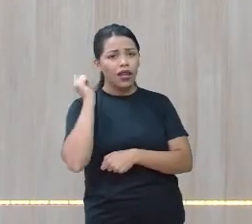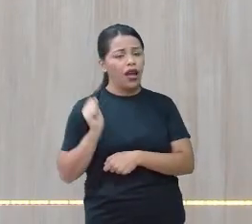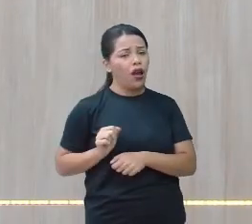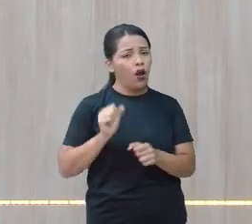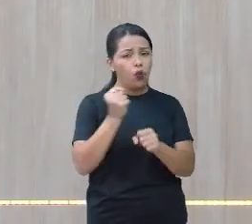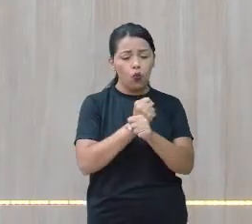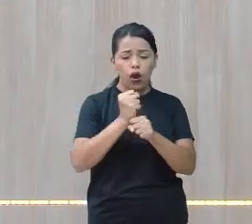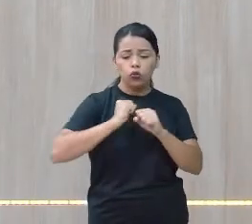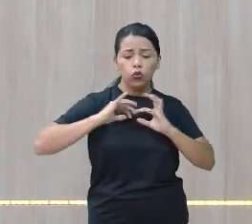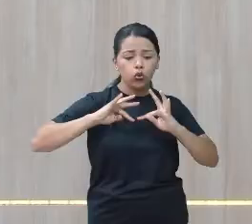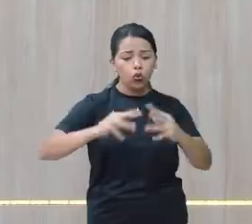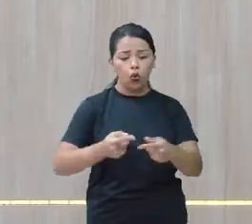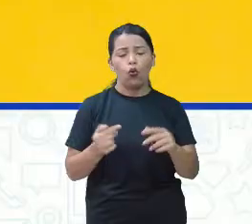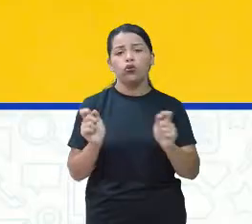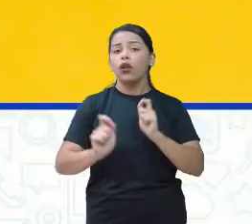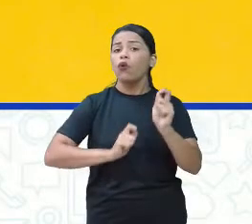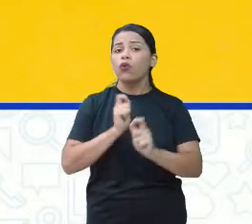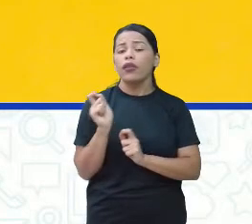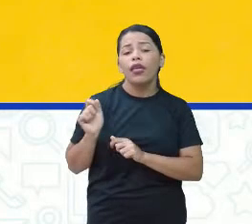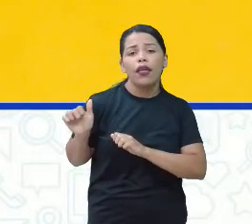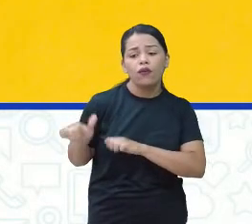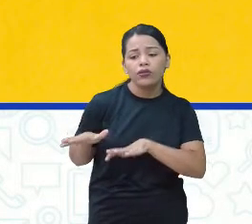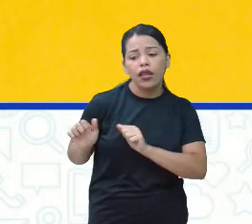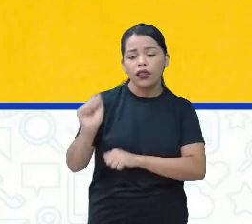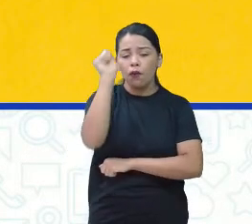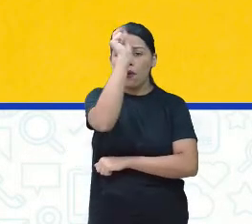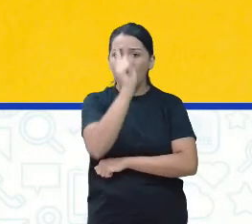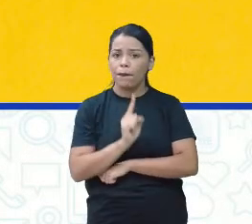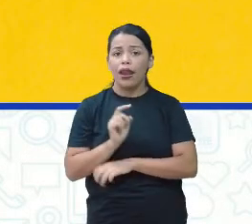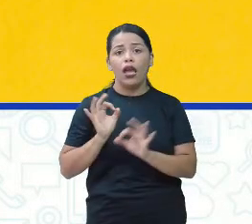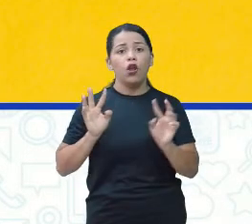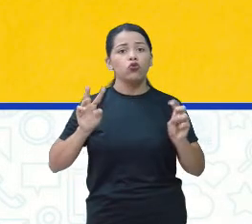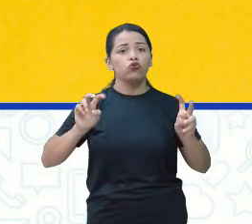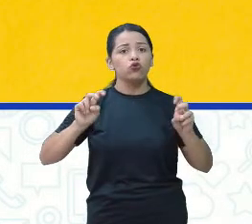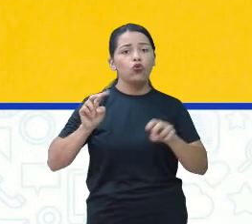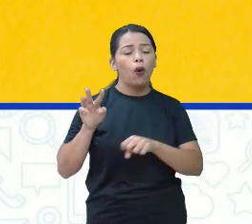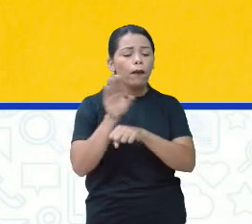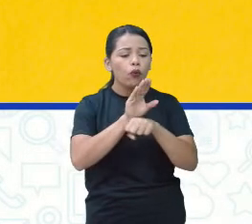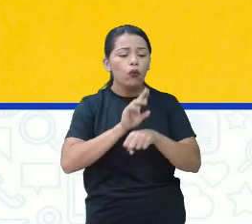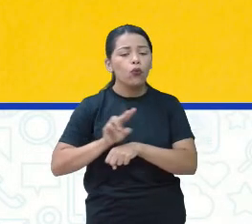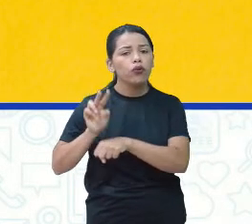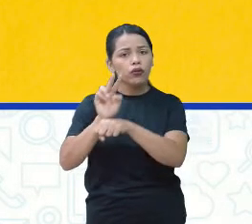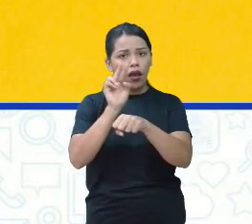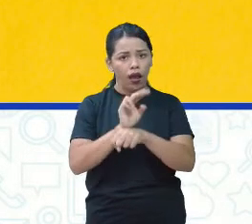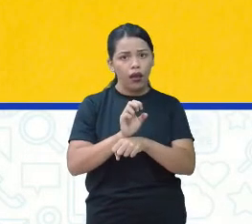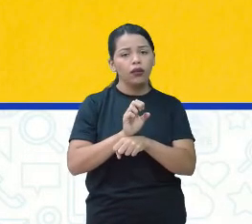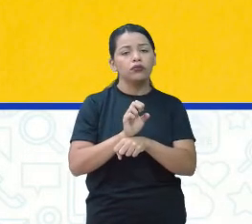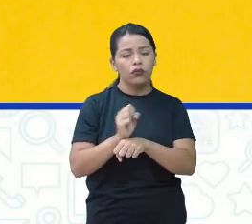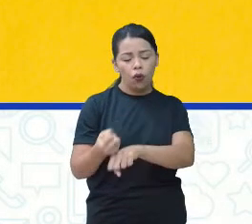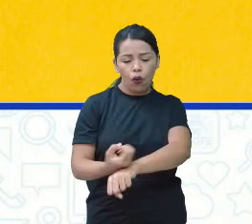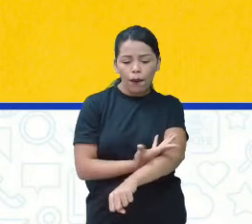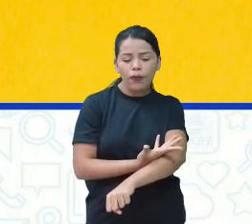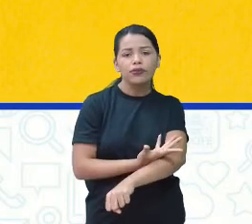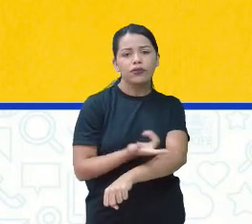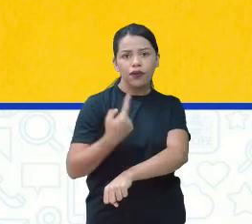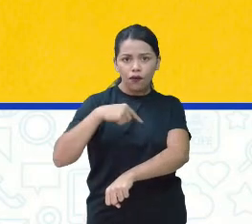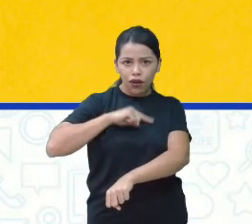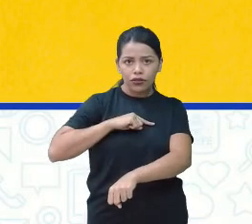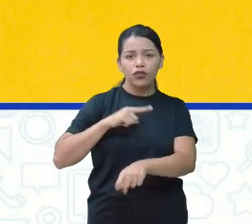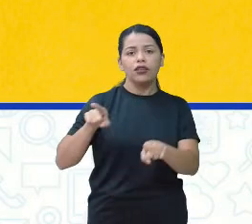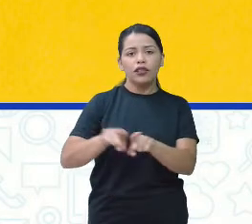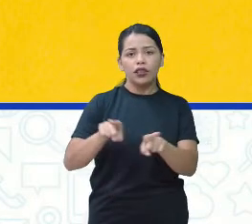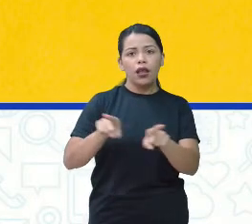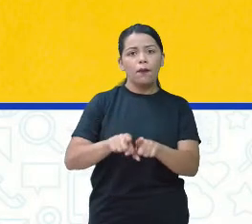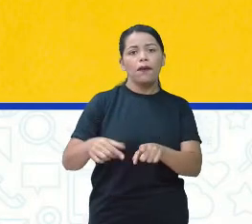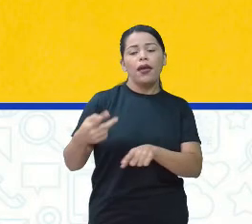inteiro. É a questão aí do Setembro Amarelo, em relação aos cuidados emocionais, tanto conosco como quem está próximo de